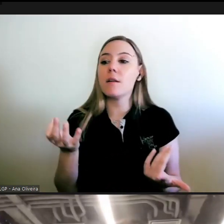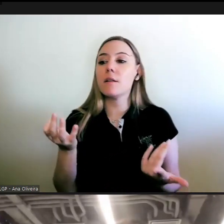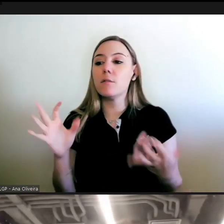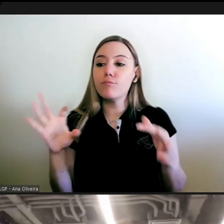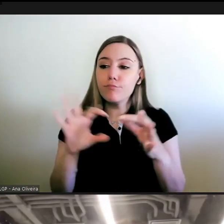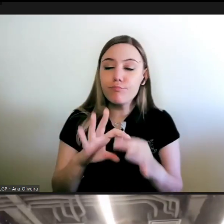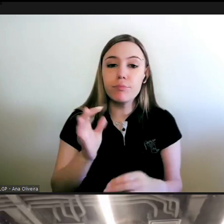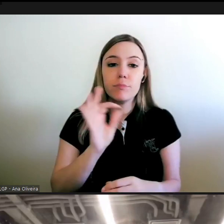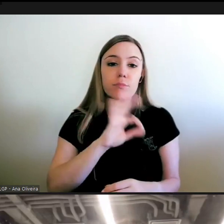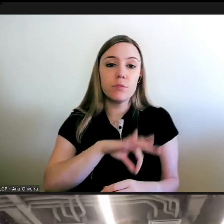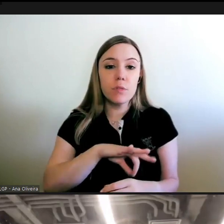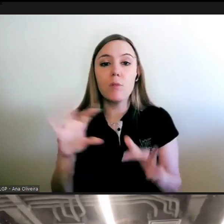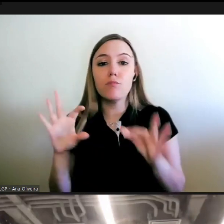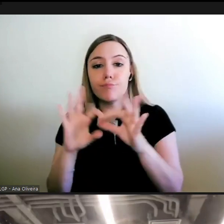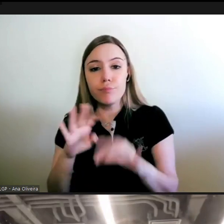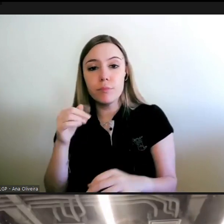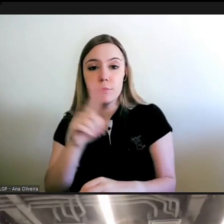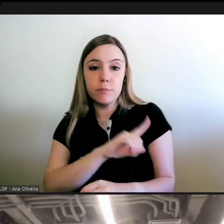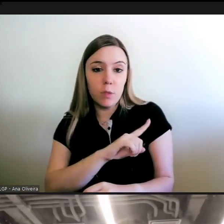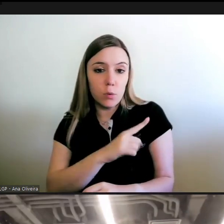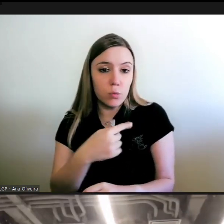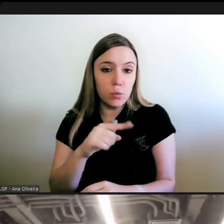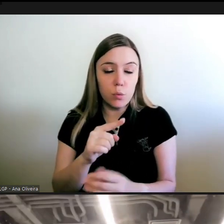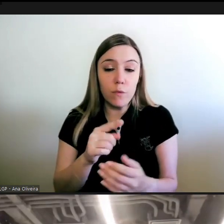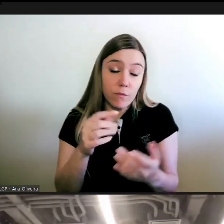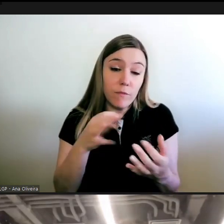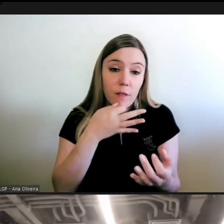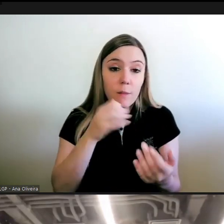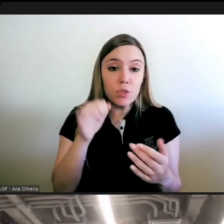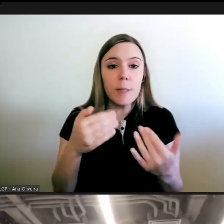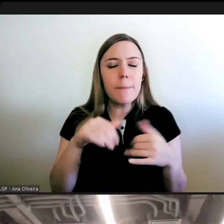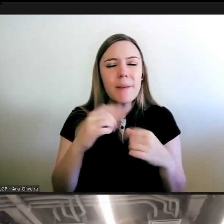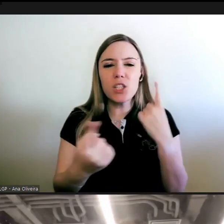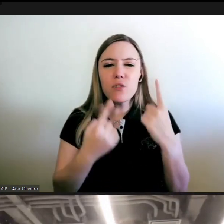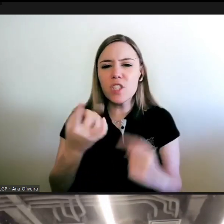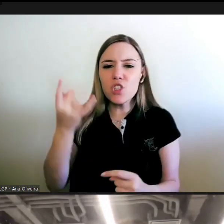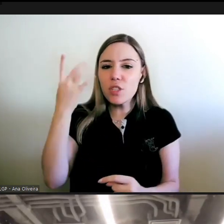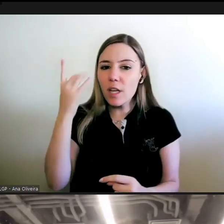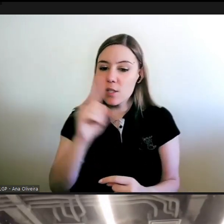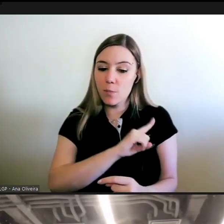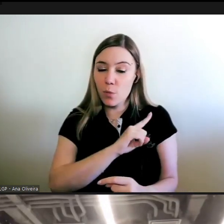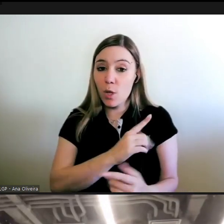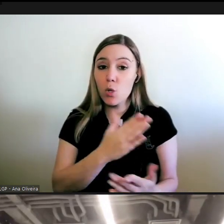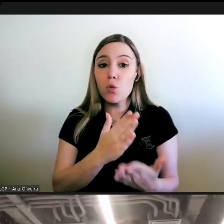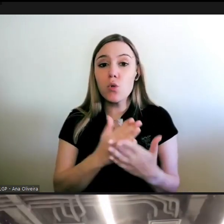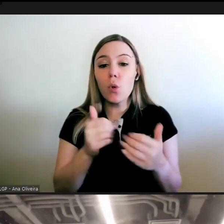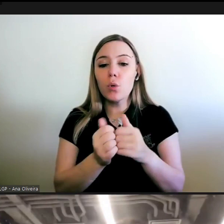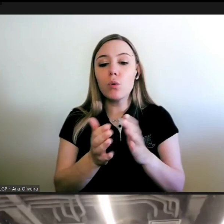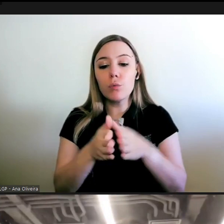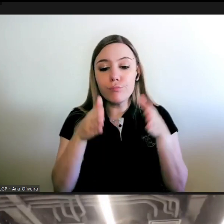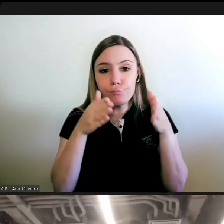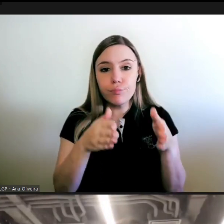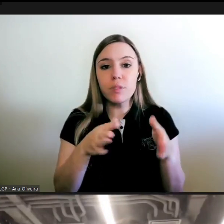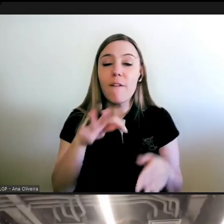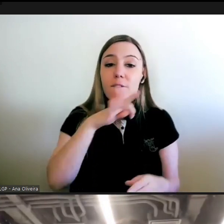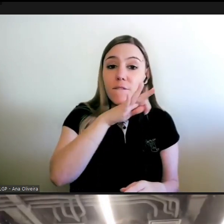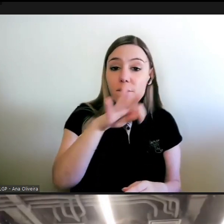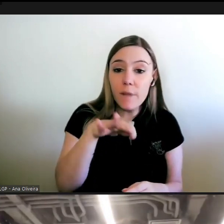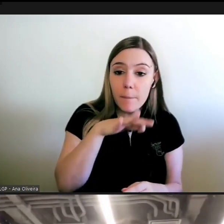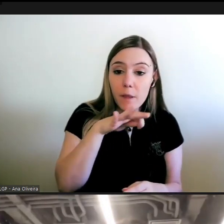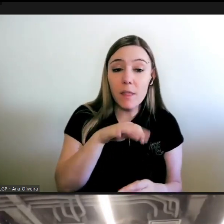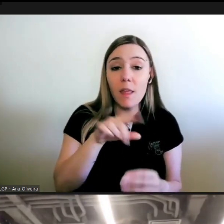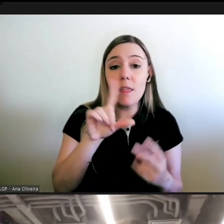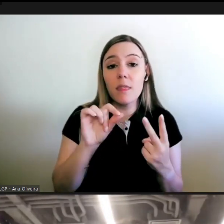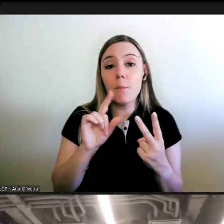e pessoal, mas esquecemos-nos muitas vezes do pessoal, centramos sobretudo as questões na família